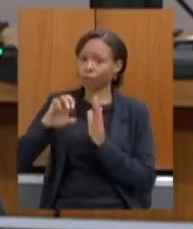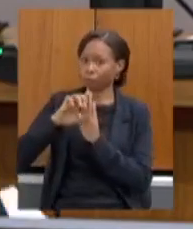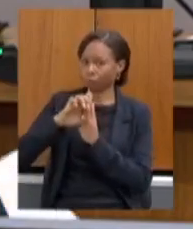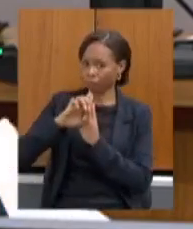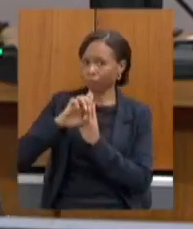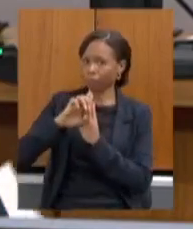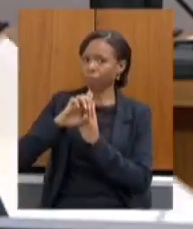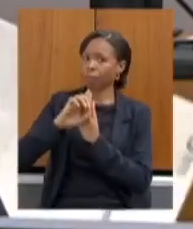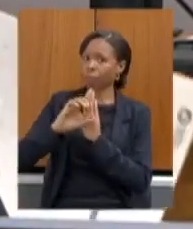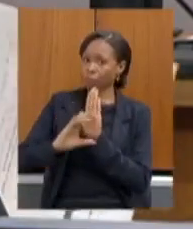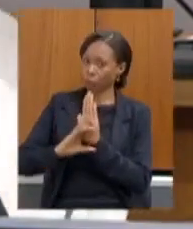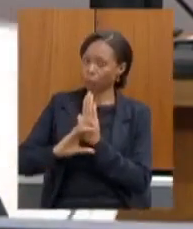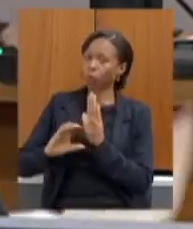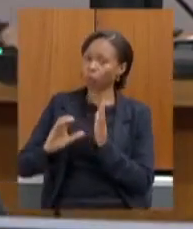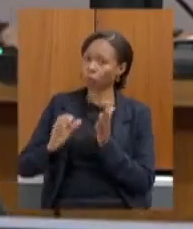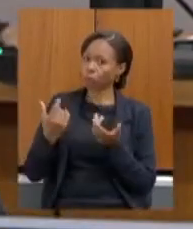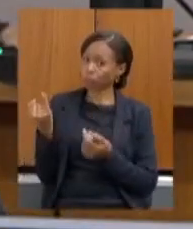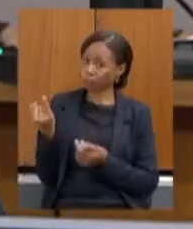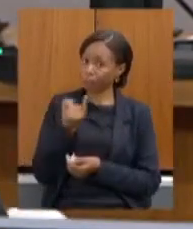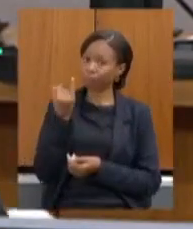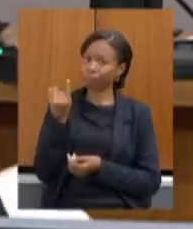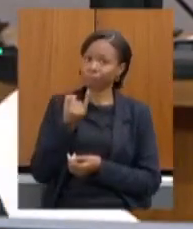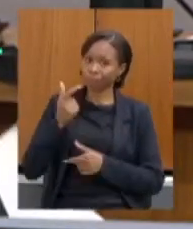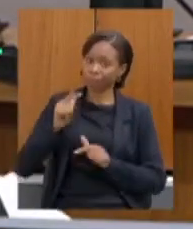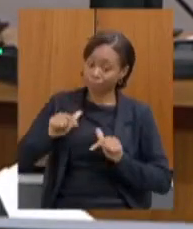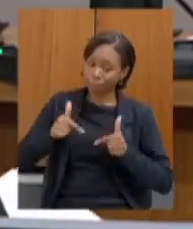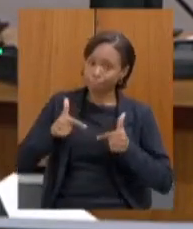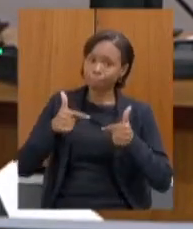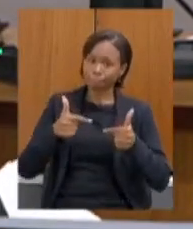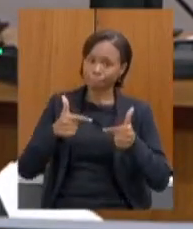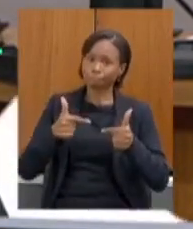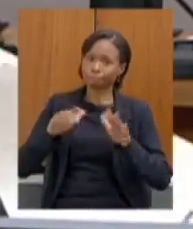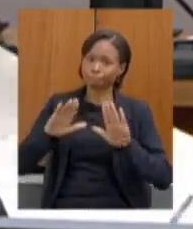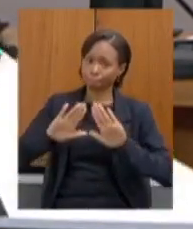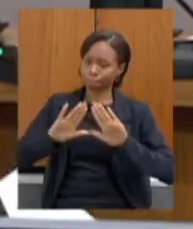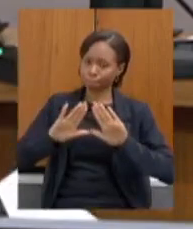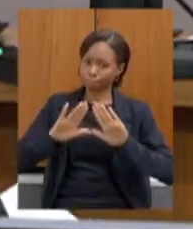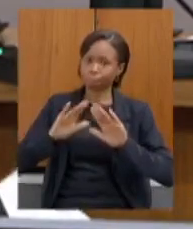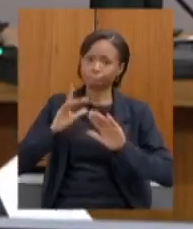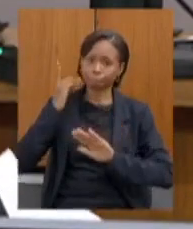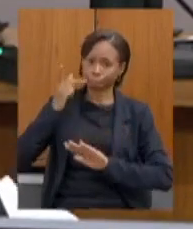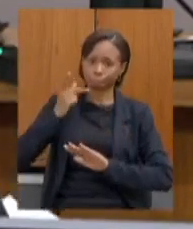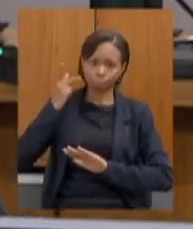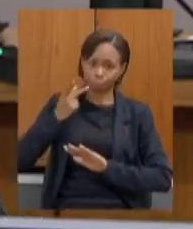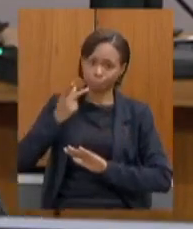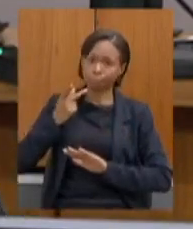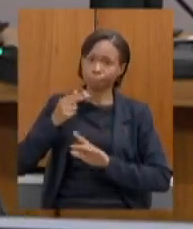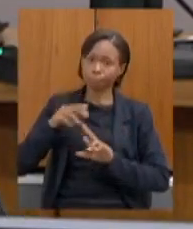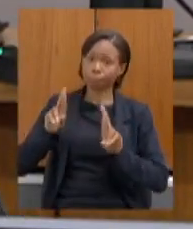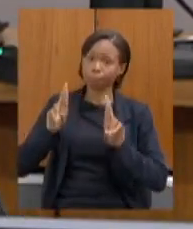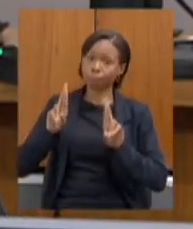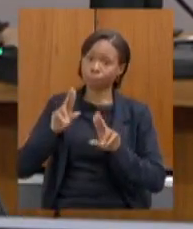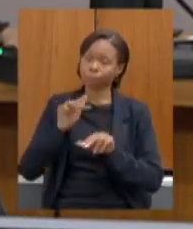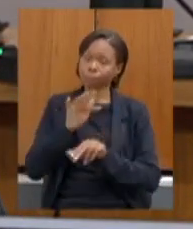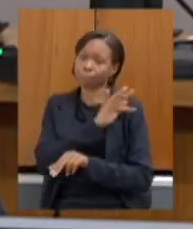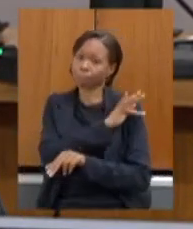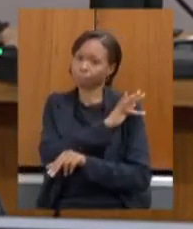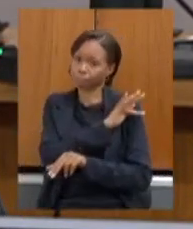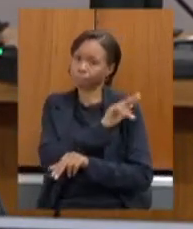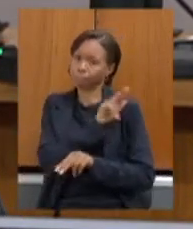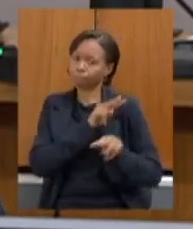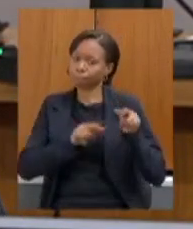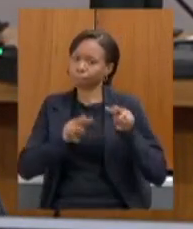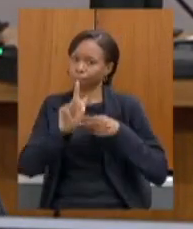importantíssimo essas ações que nós realizamos enquanto Parlamento Mineiro de fiscalização do Executivo. Primeiro,